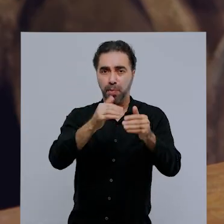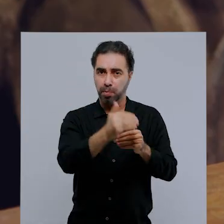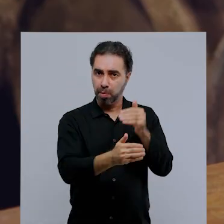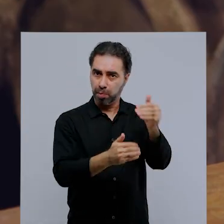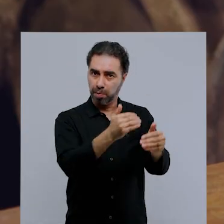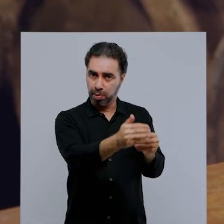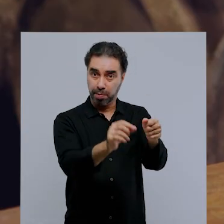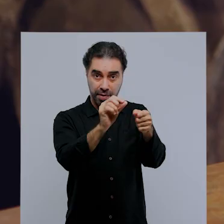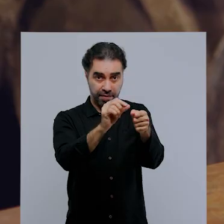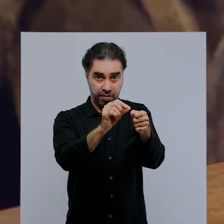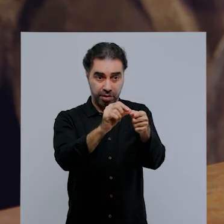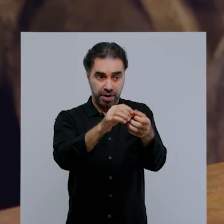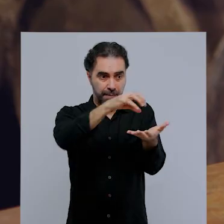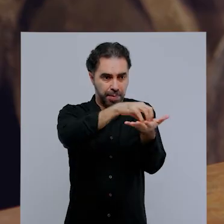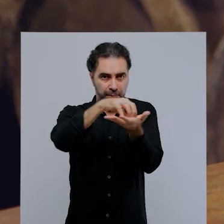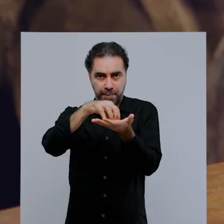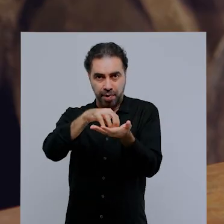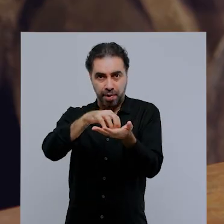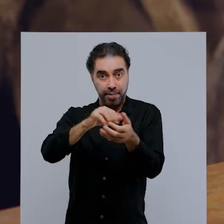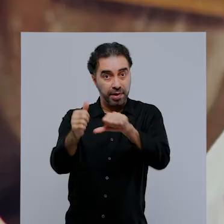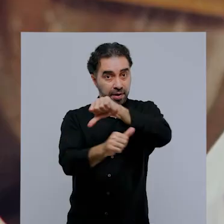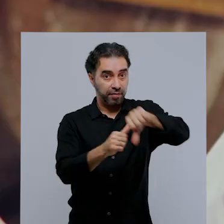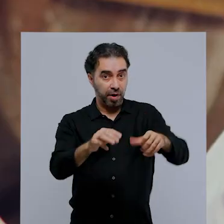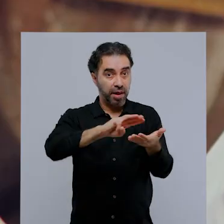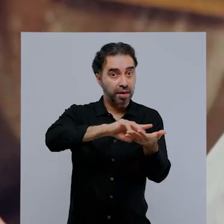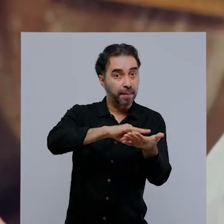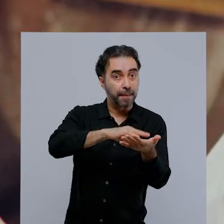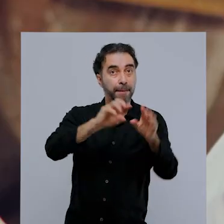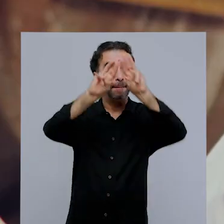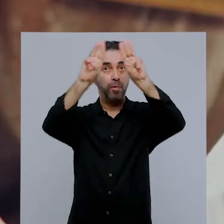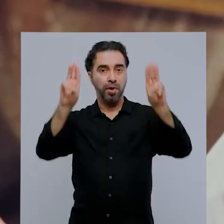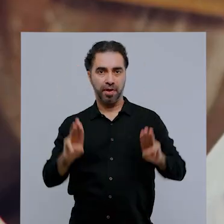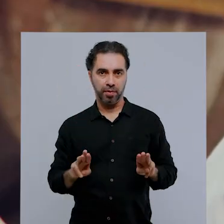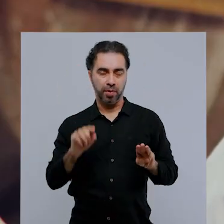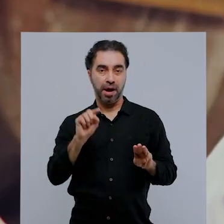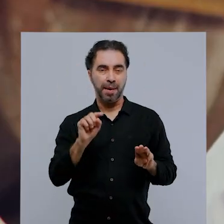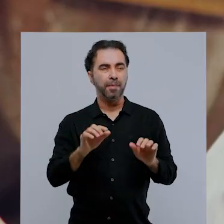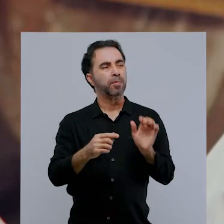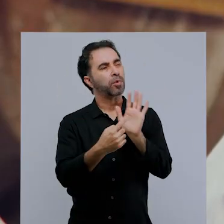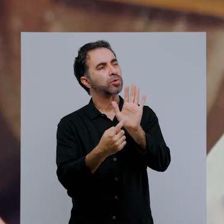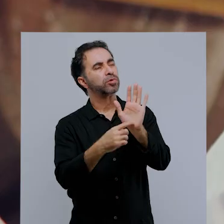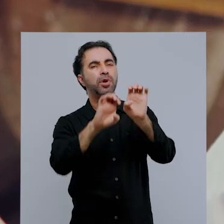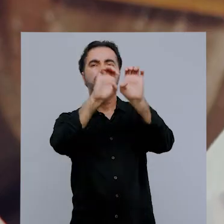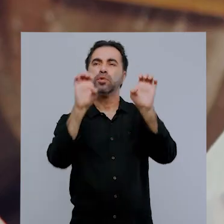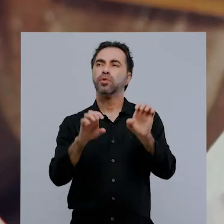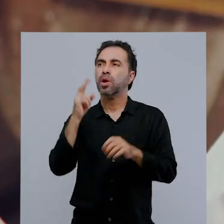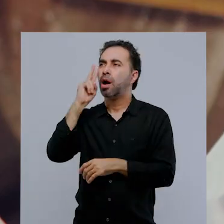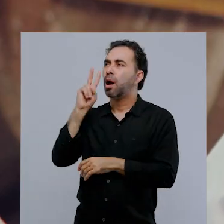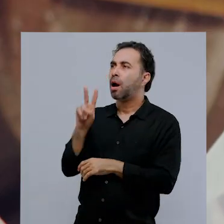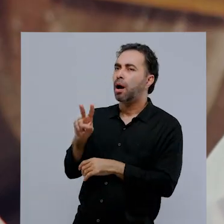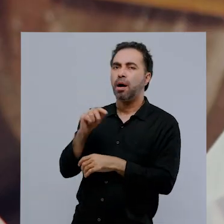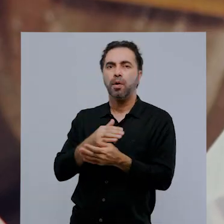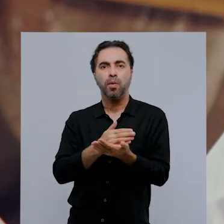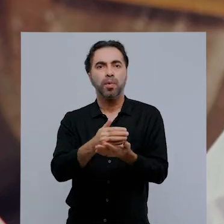poder restaurar o Engenho Central para que virasse o museu, né? Quando ele me mostrou aquela estrutura que existia, que era da família deles, né, que começou